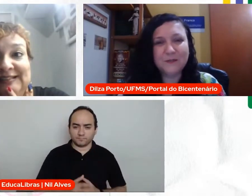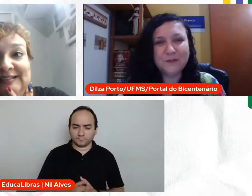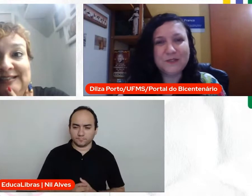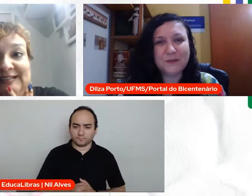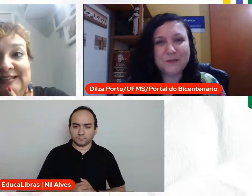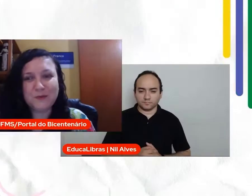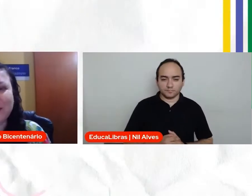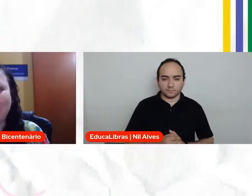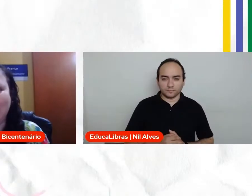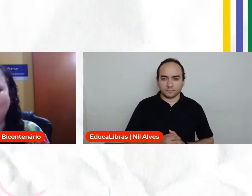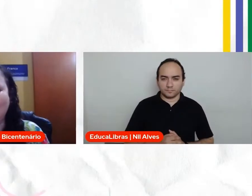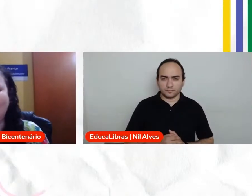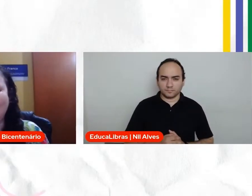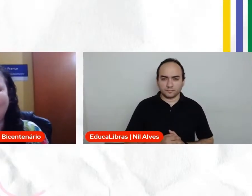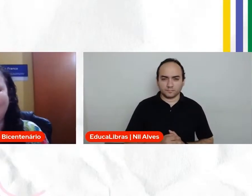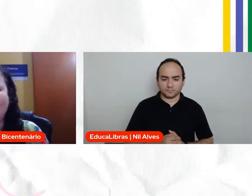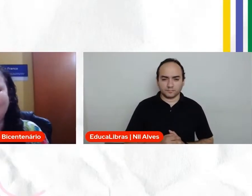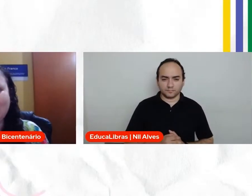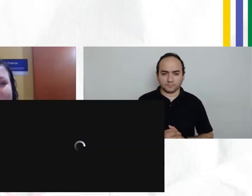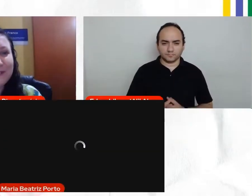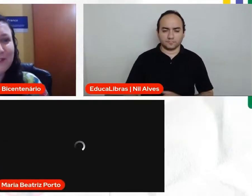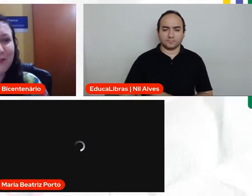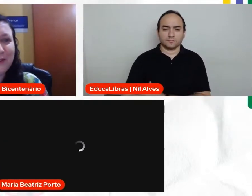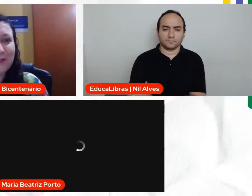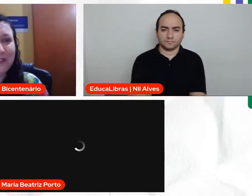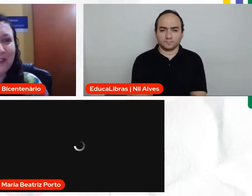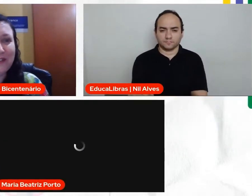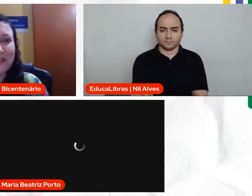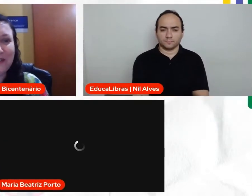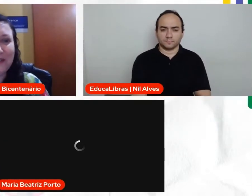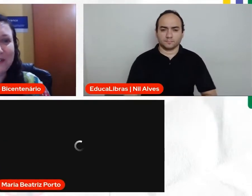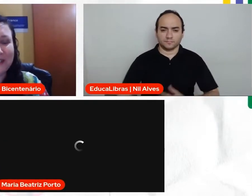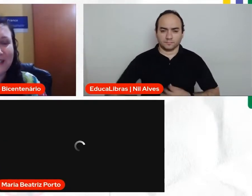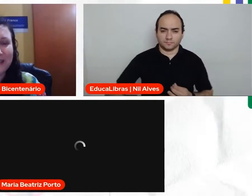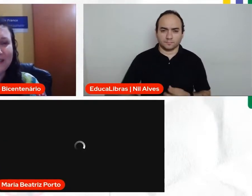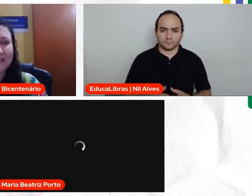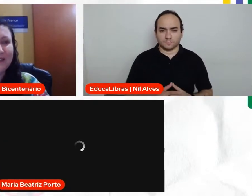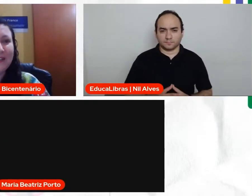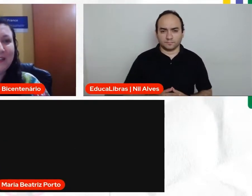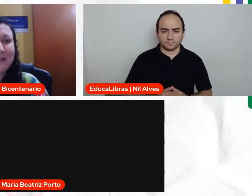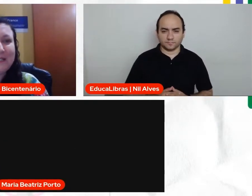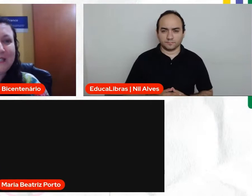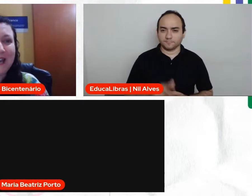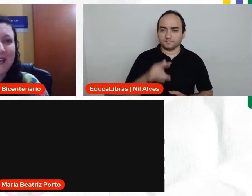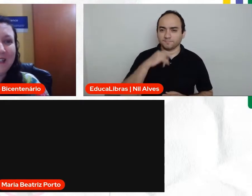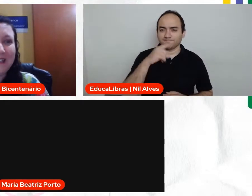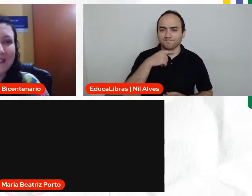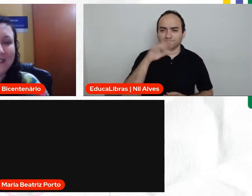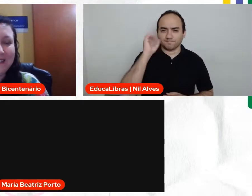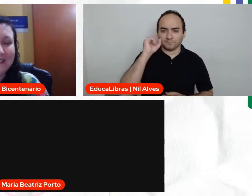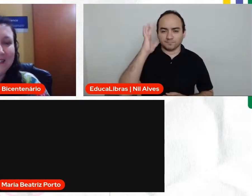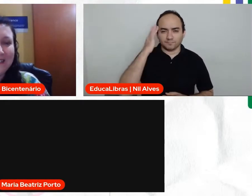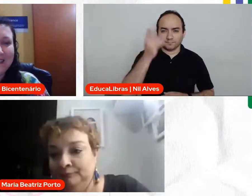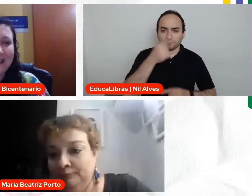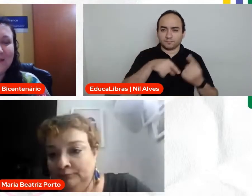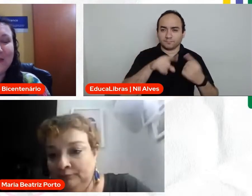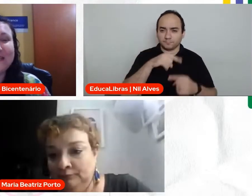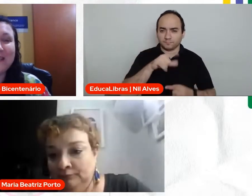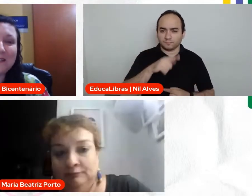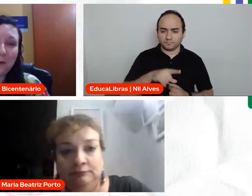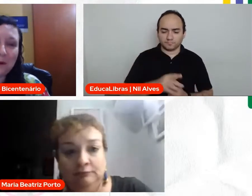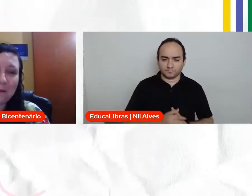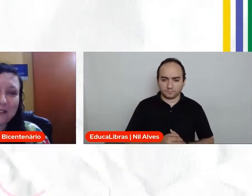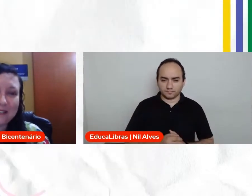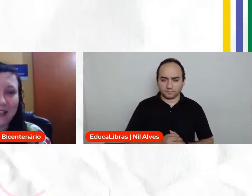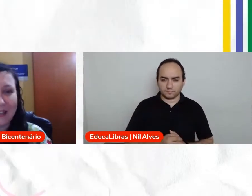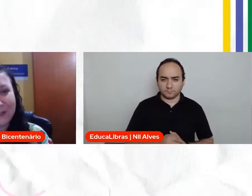Oi, vou... Estamos conseguindo... Deixa eu ouvir. Acho que eu vou ter que reiniciar aqui. às